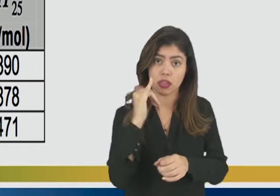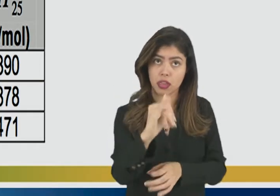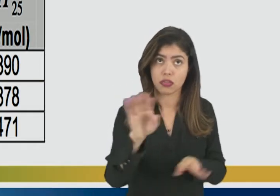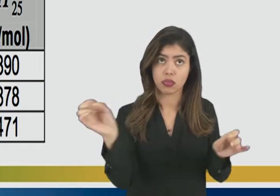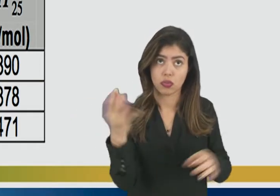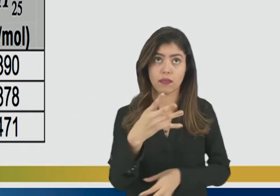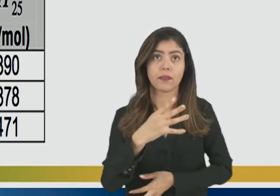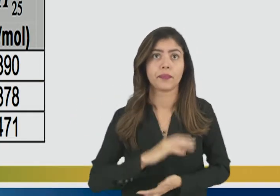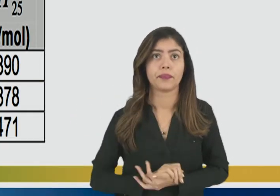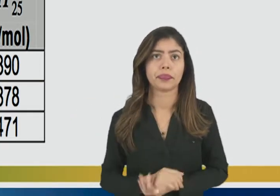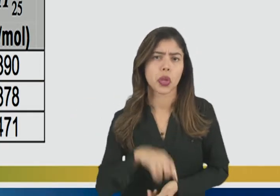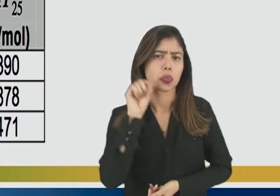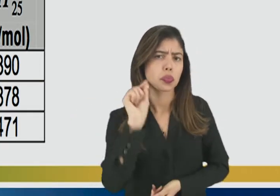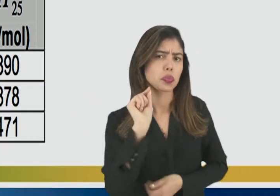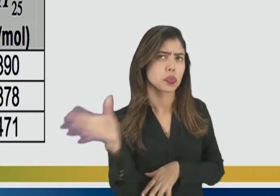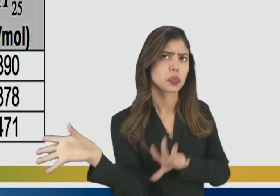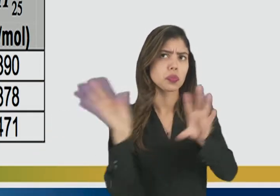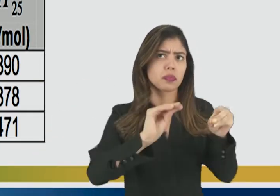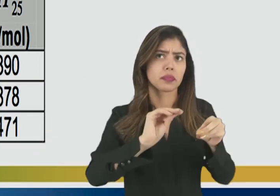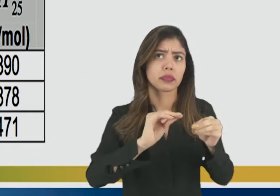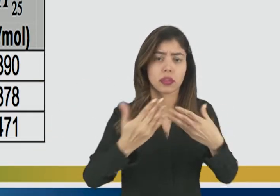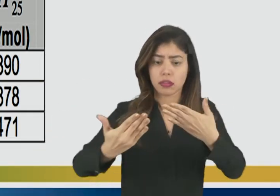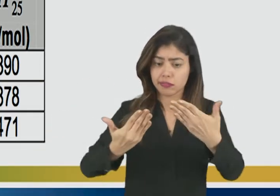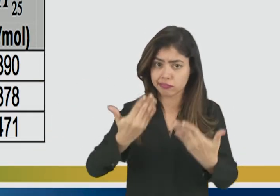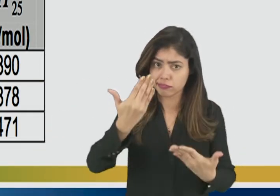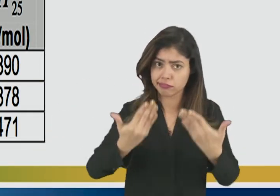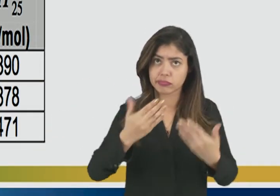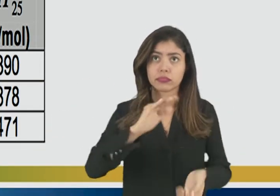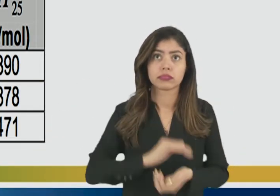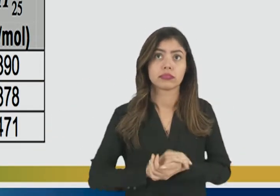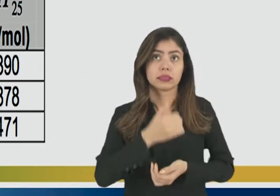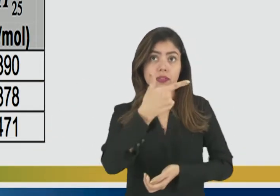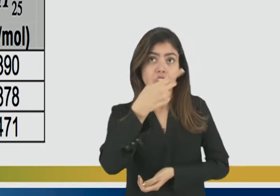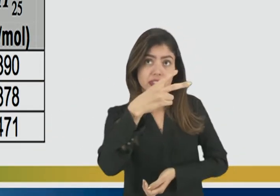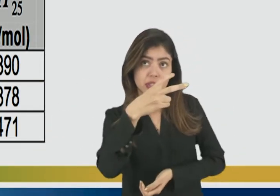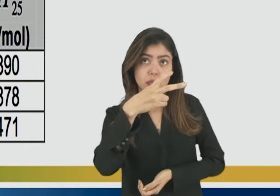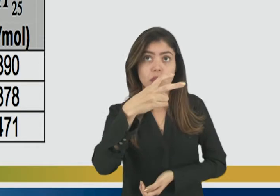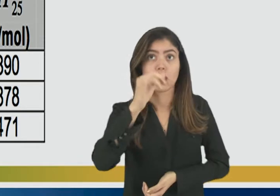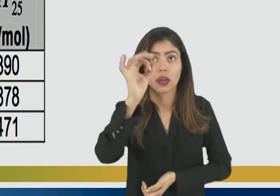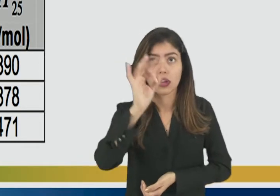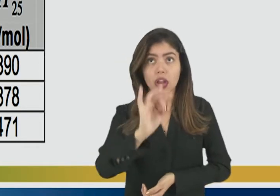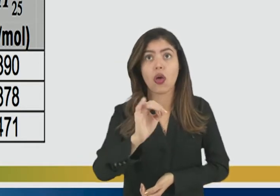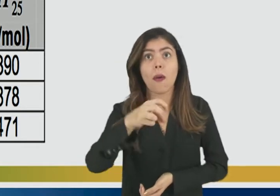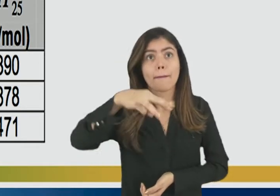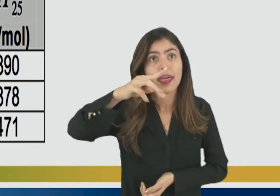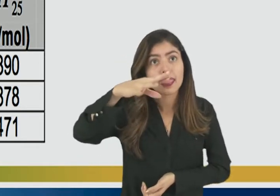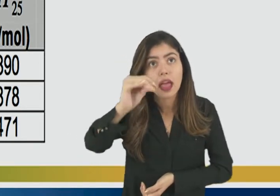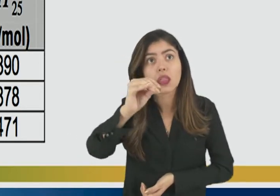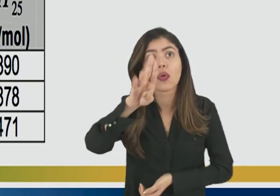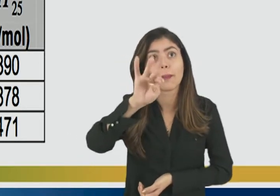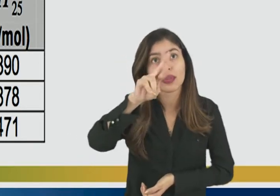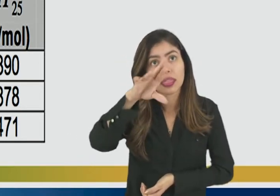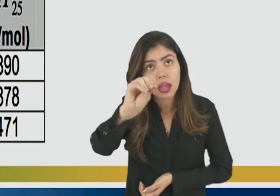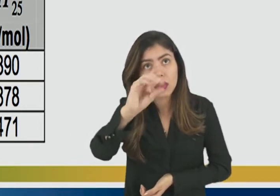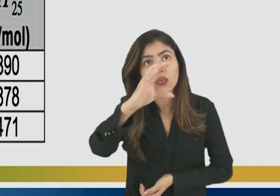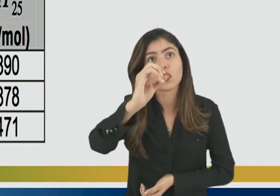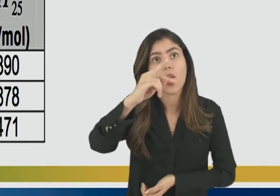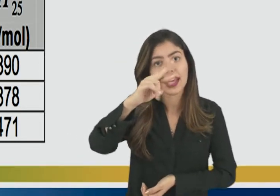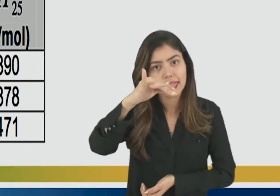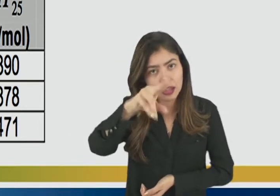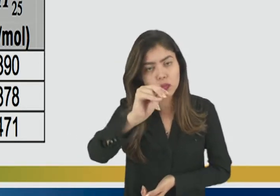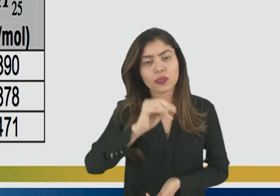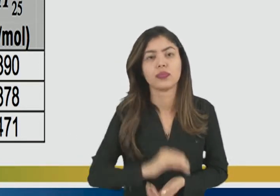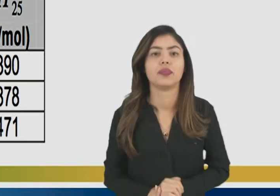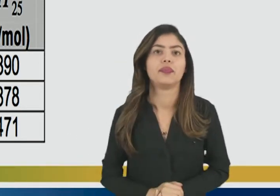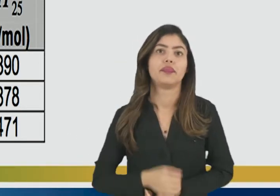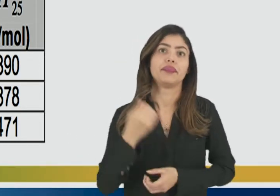energia, o que traz as entalpias padrão de combustão a 25 graus do metano, do butano e do octano.